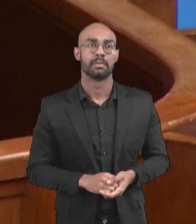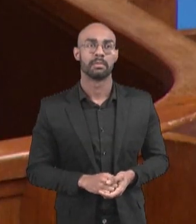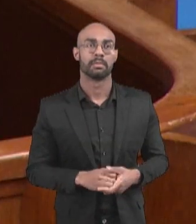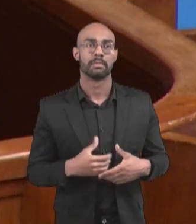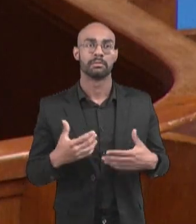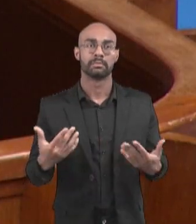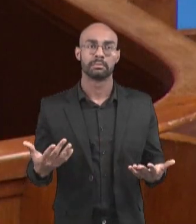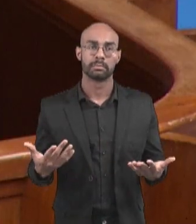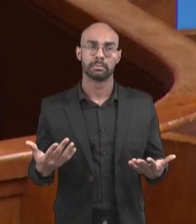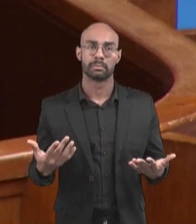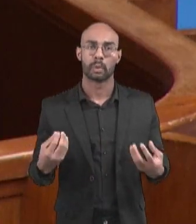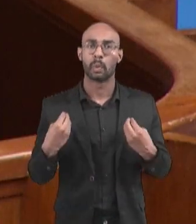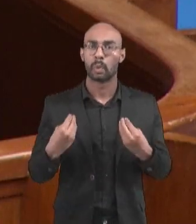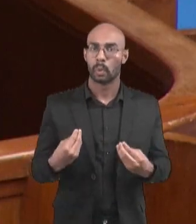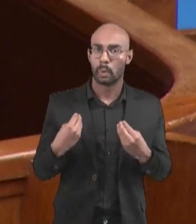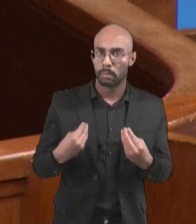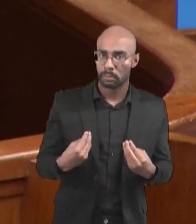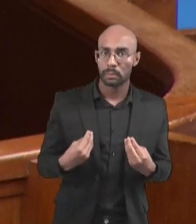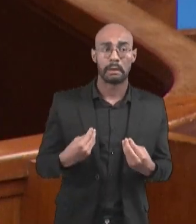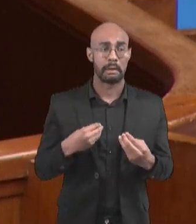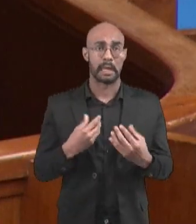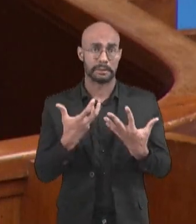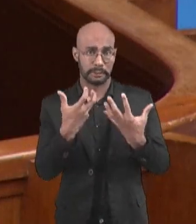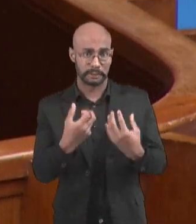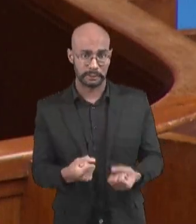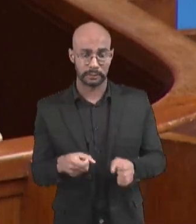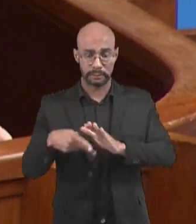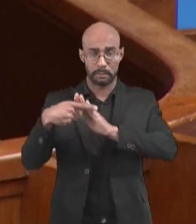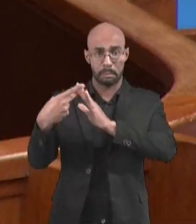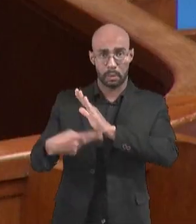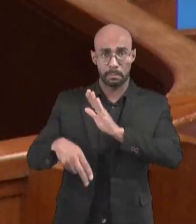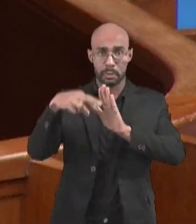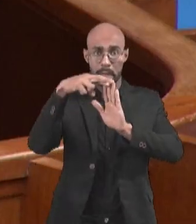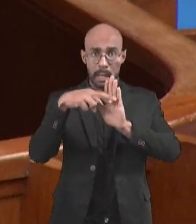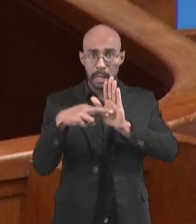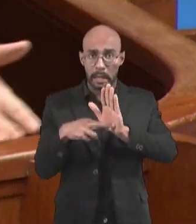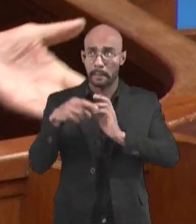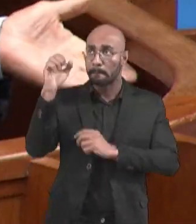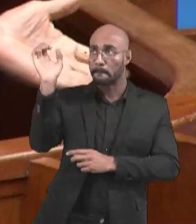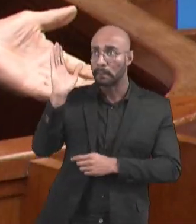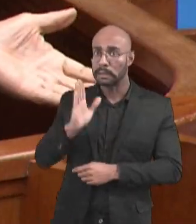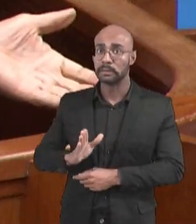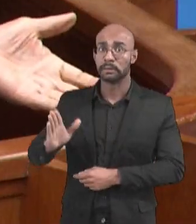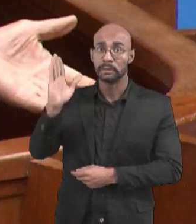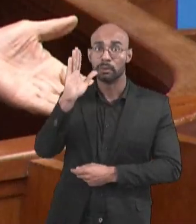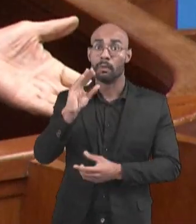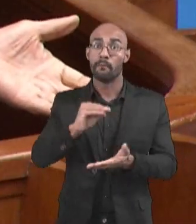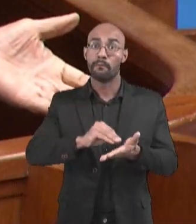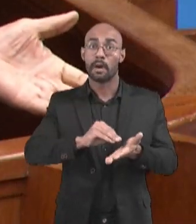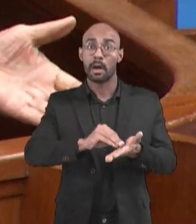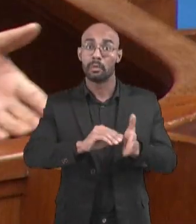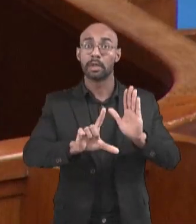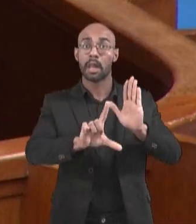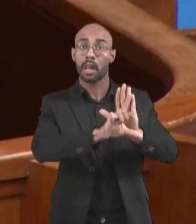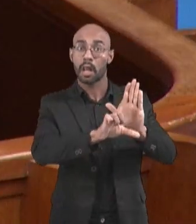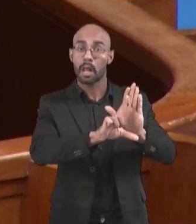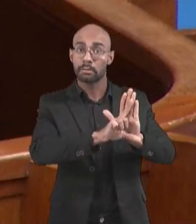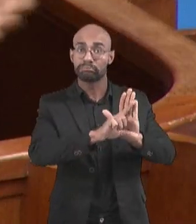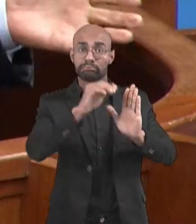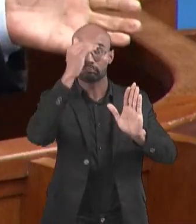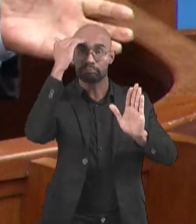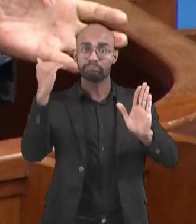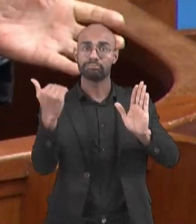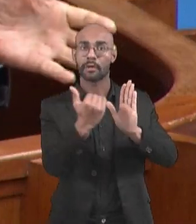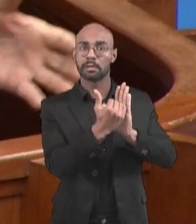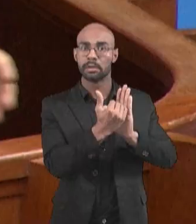dá para viver e conviver num Brasil ou num país sem lei. As leis têm que